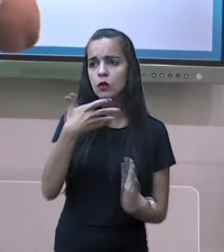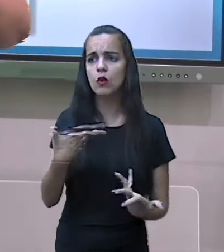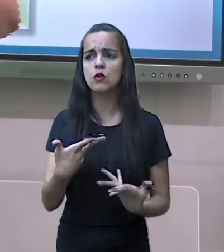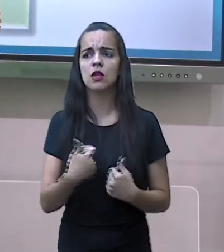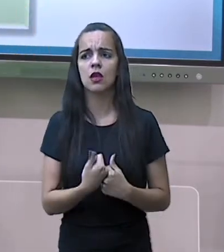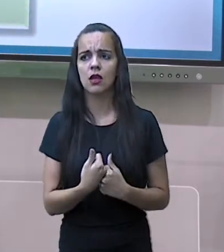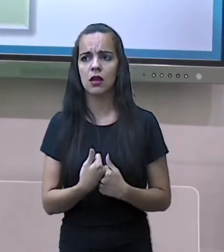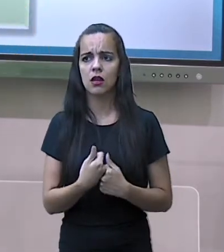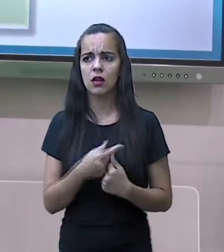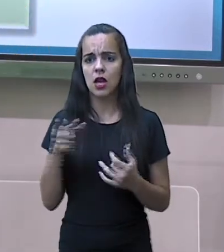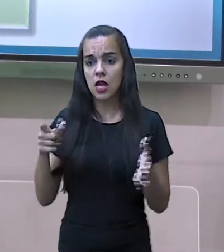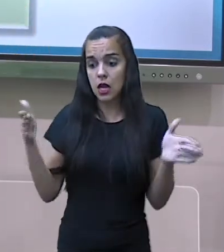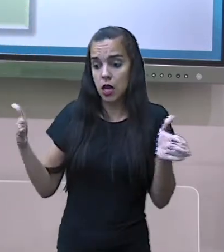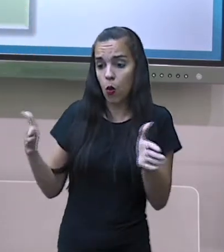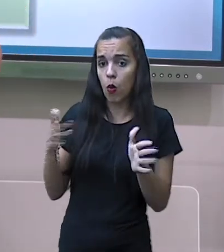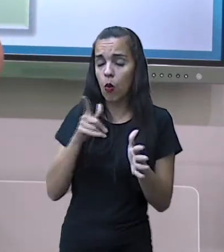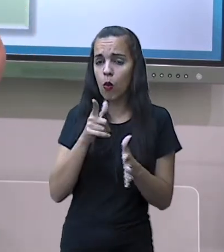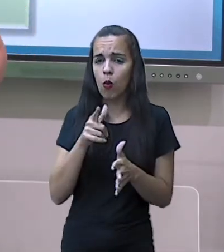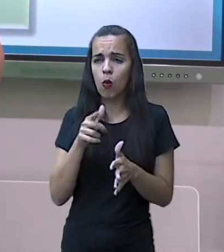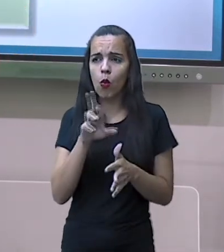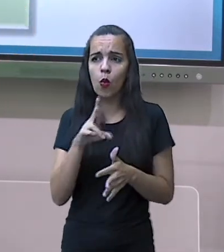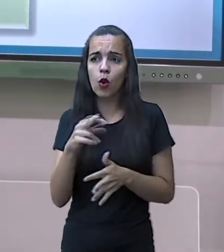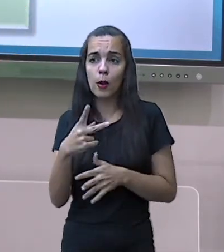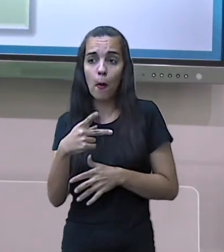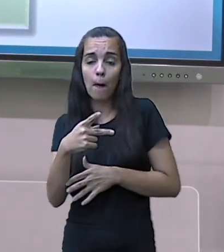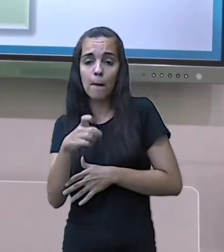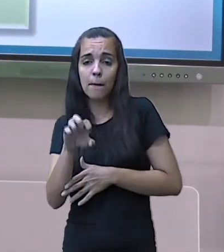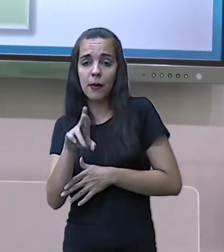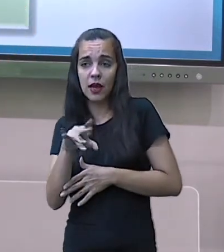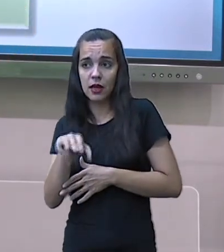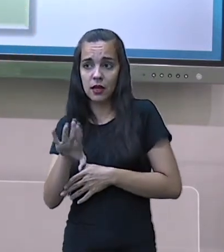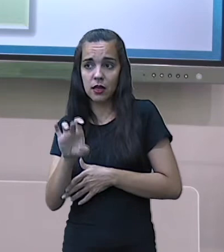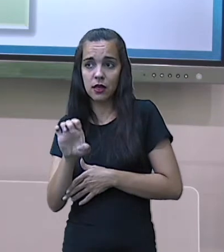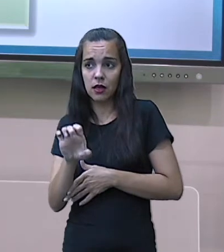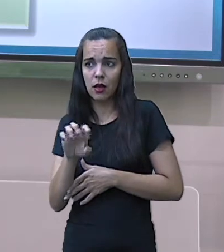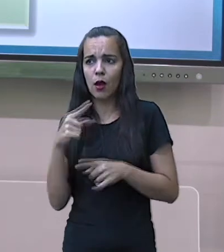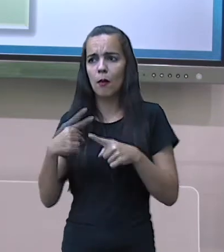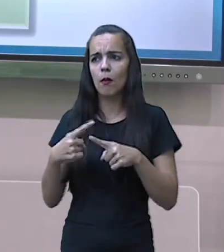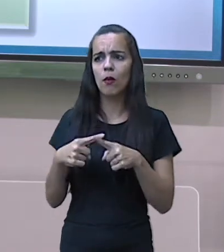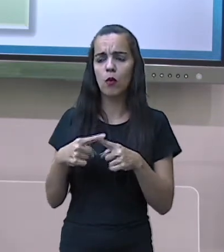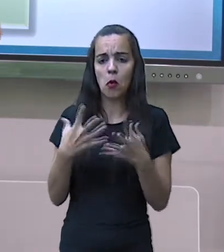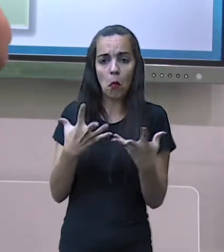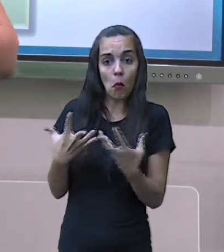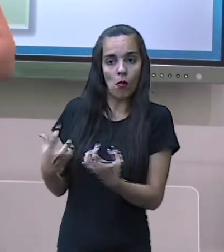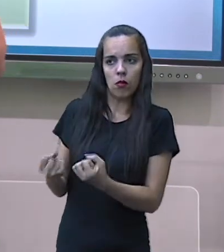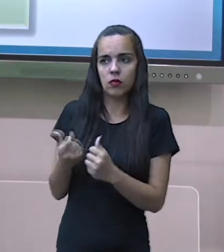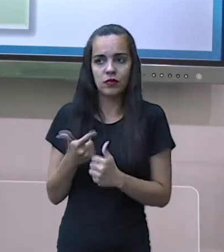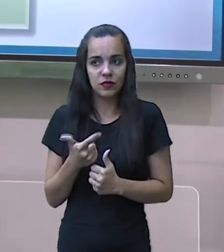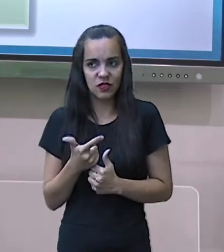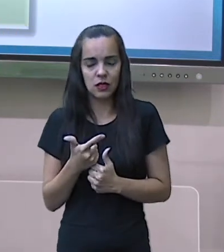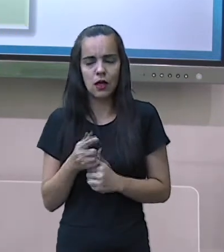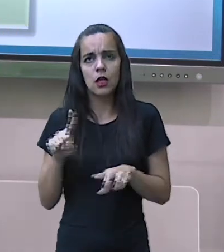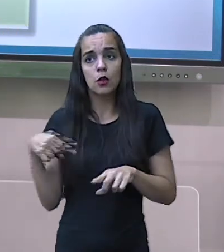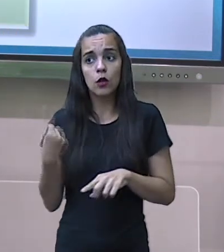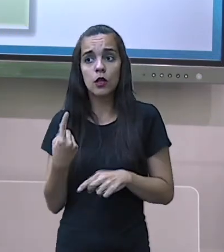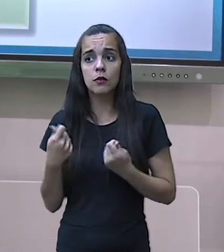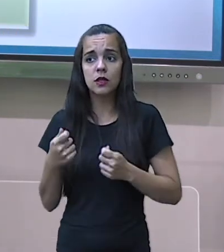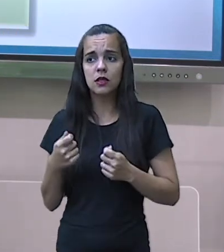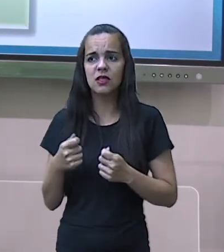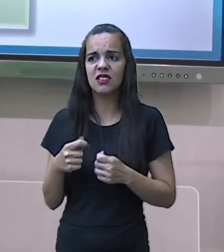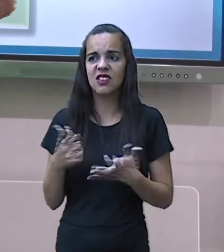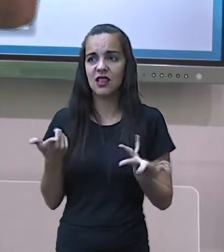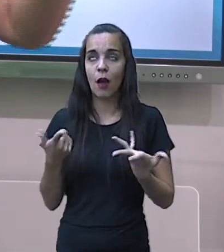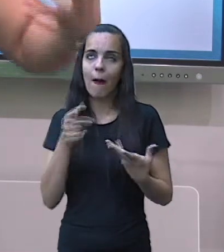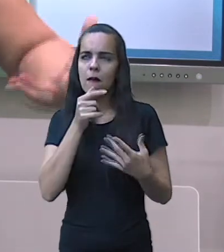é um rio perene, mas é importante a gente saber que, na época